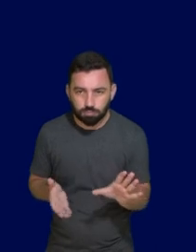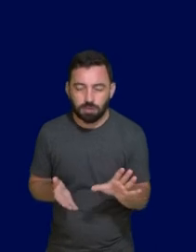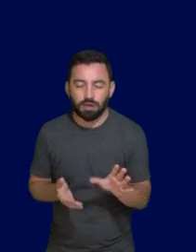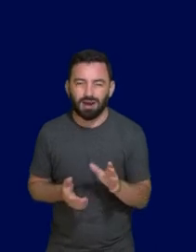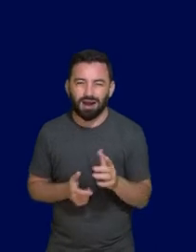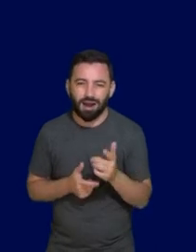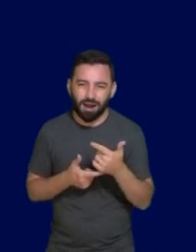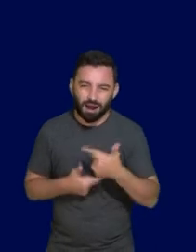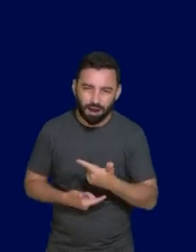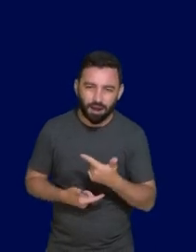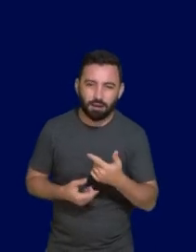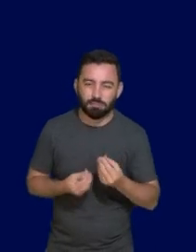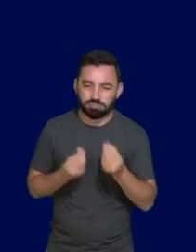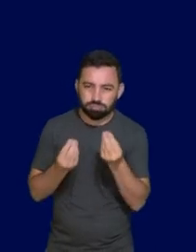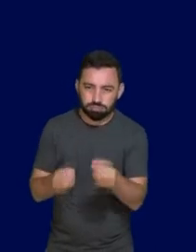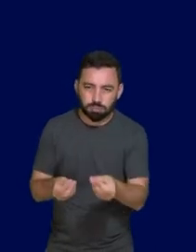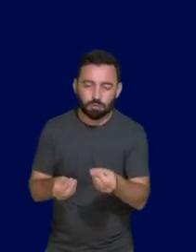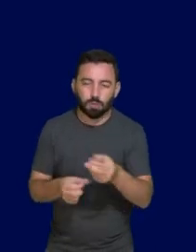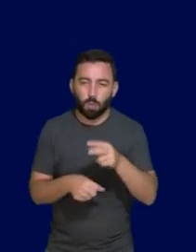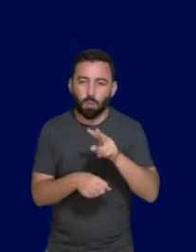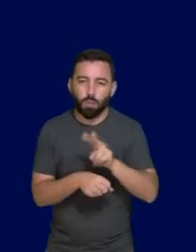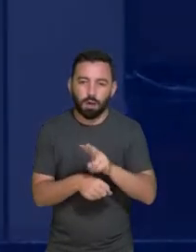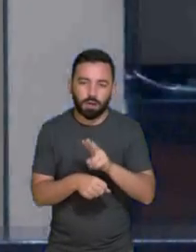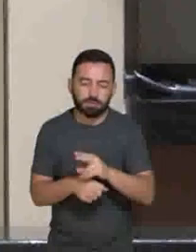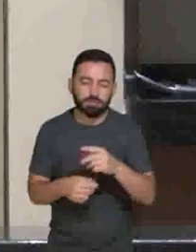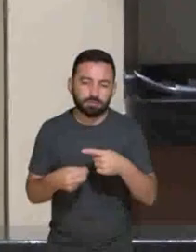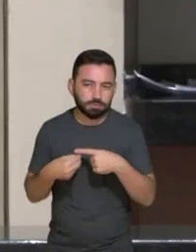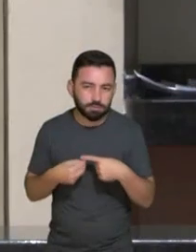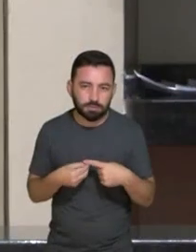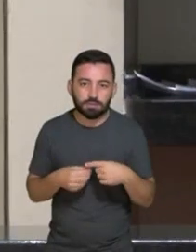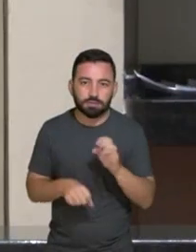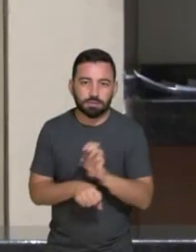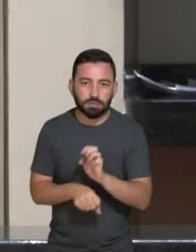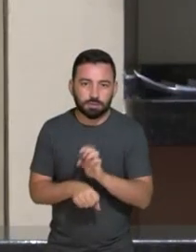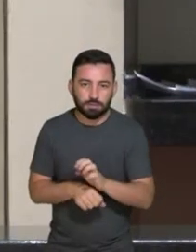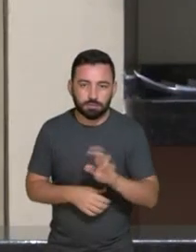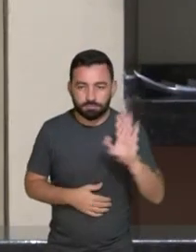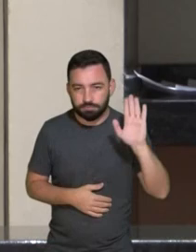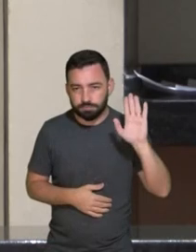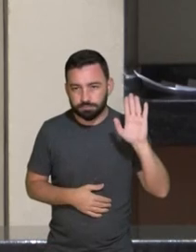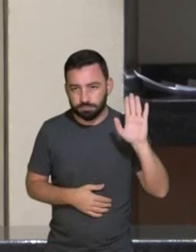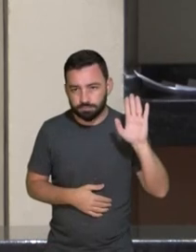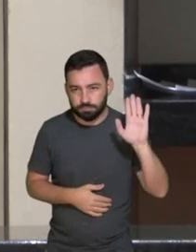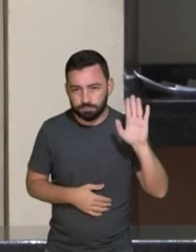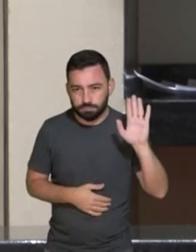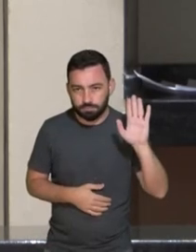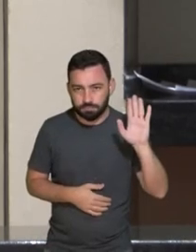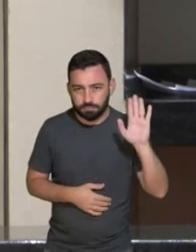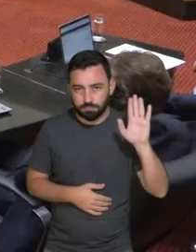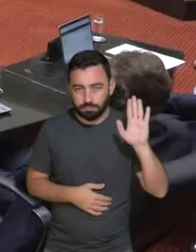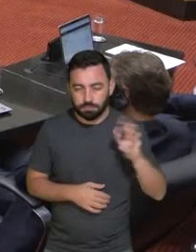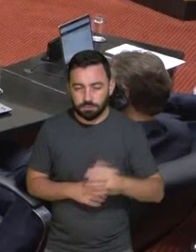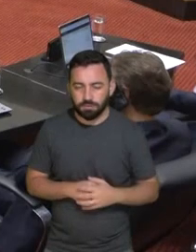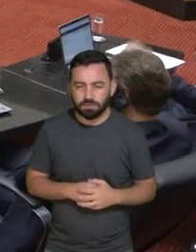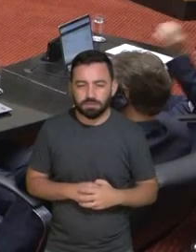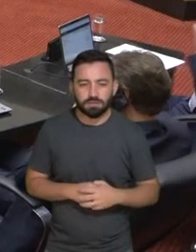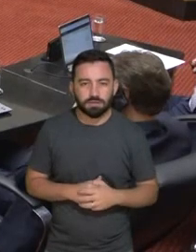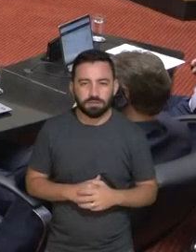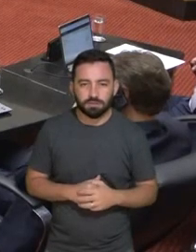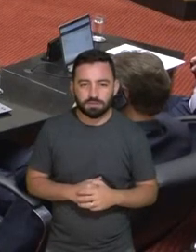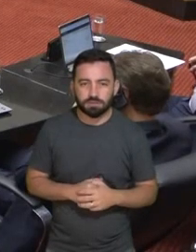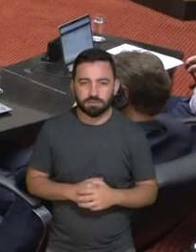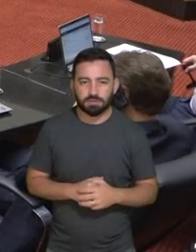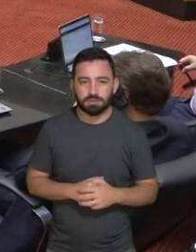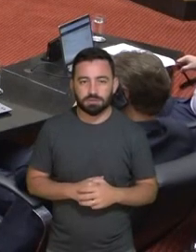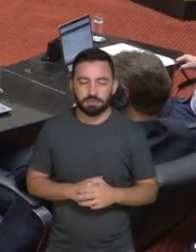guardas municipais do Estado, em discussão. Para discutir a matéria, com a palavra o autor, deputado Emerson Stein. Senhor presidente, esse